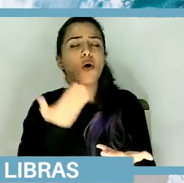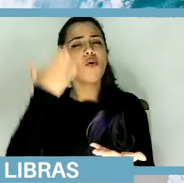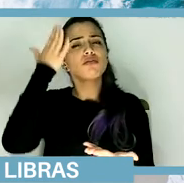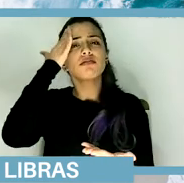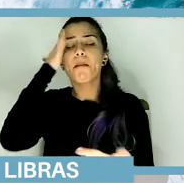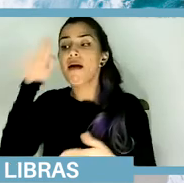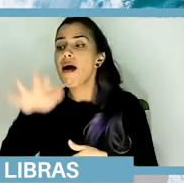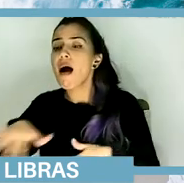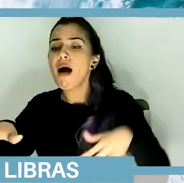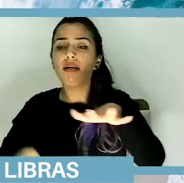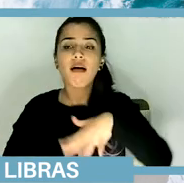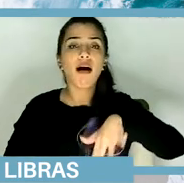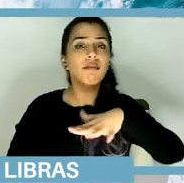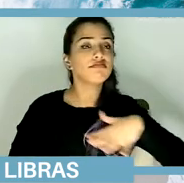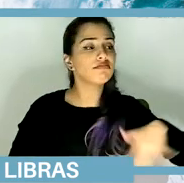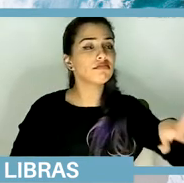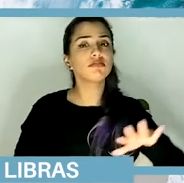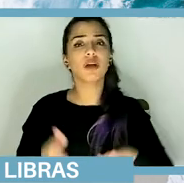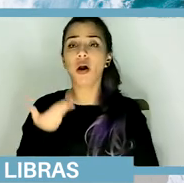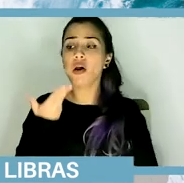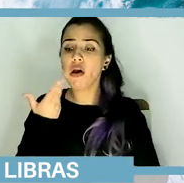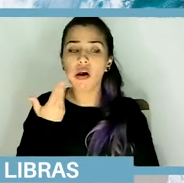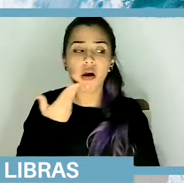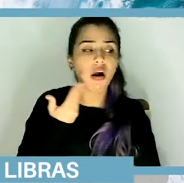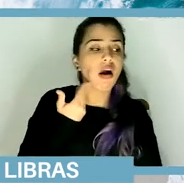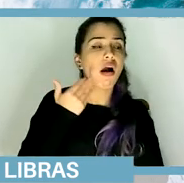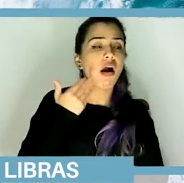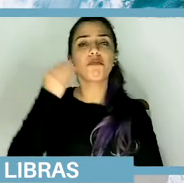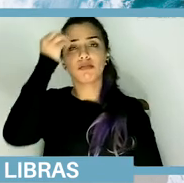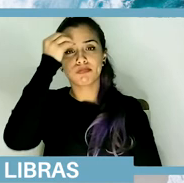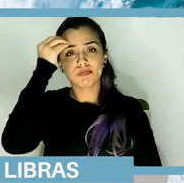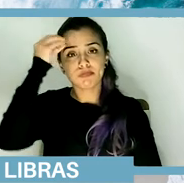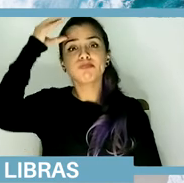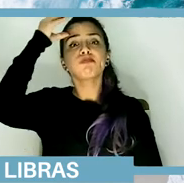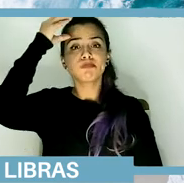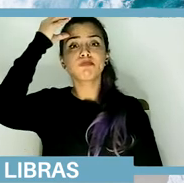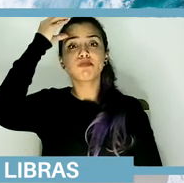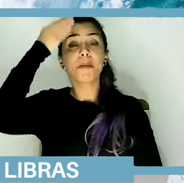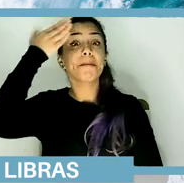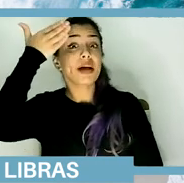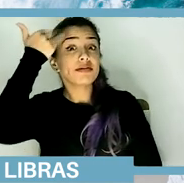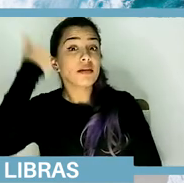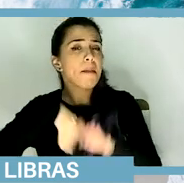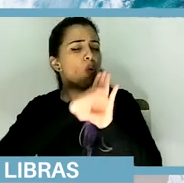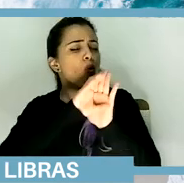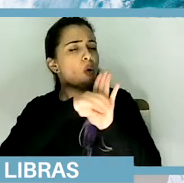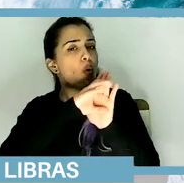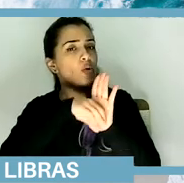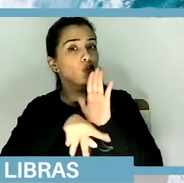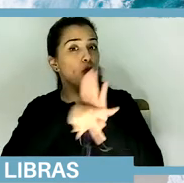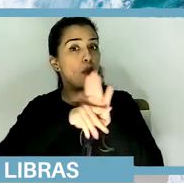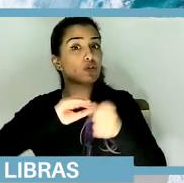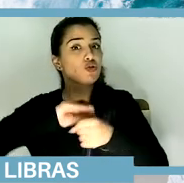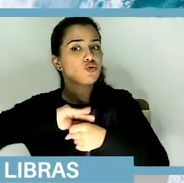serviços nos nossos produtos tem que estudar o conceito de sustentabilidade tem que estudar